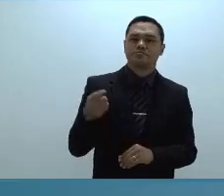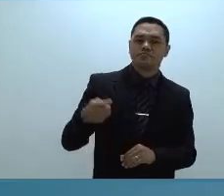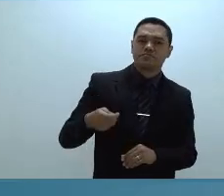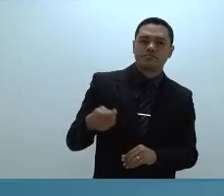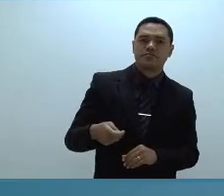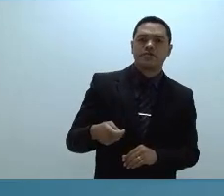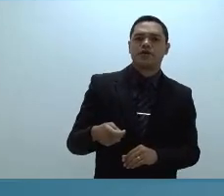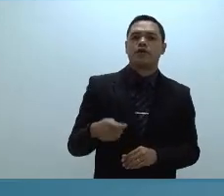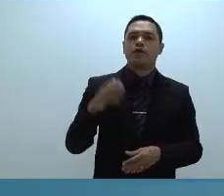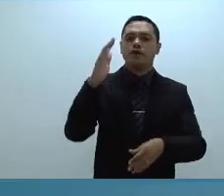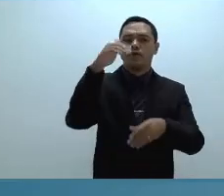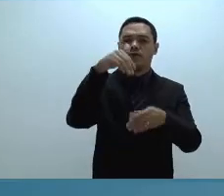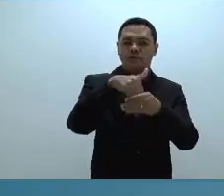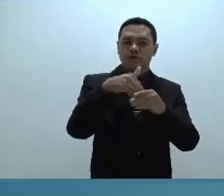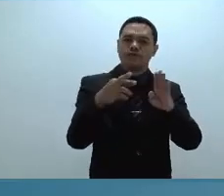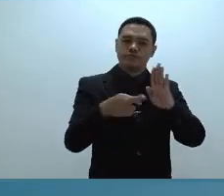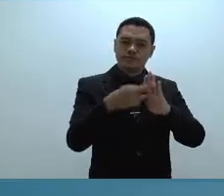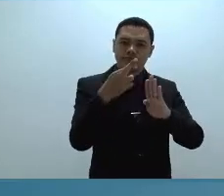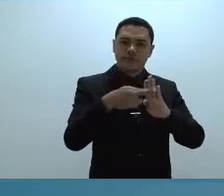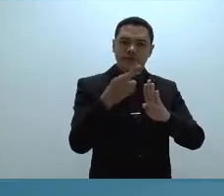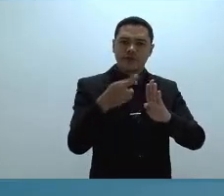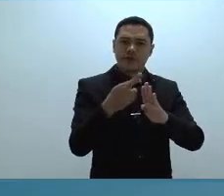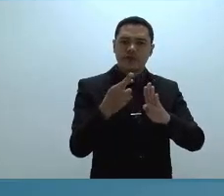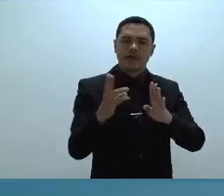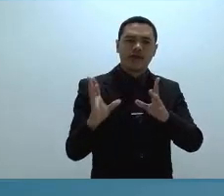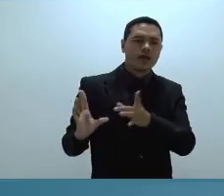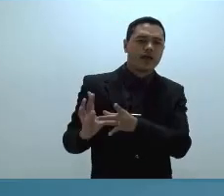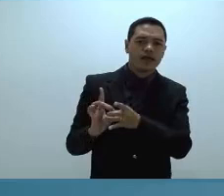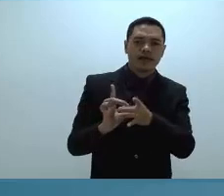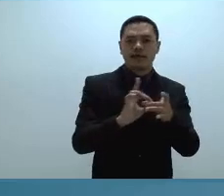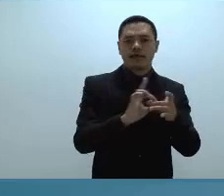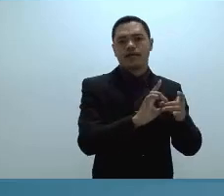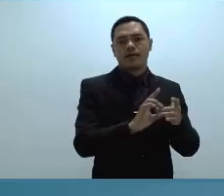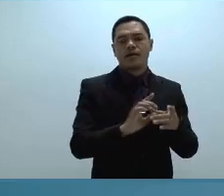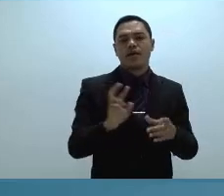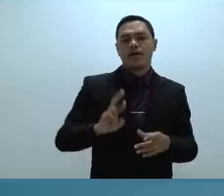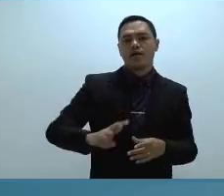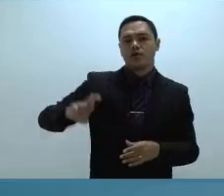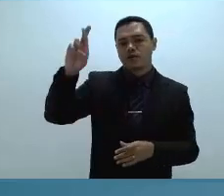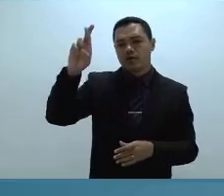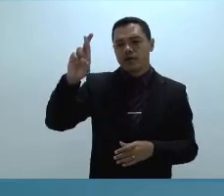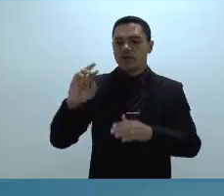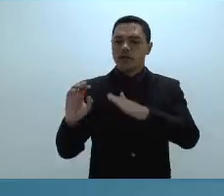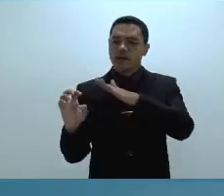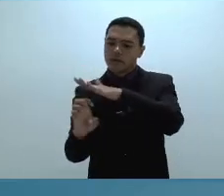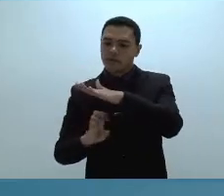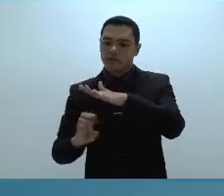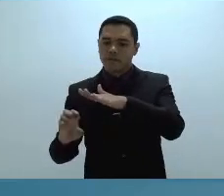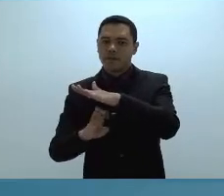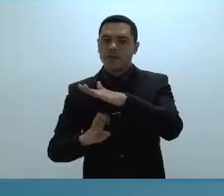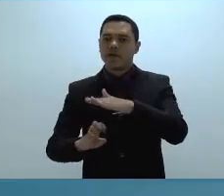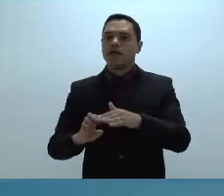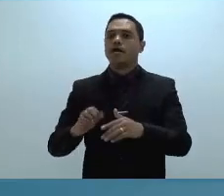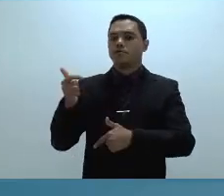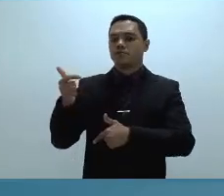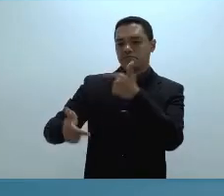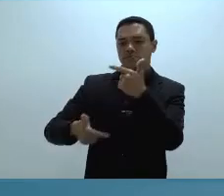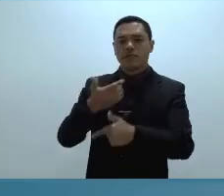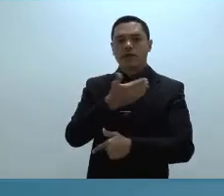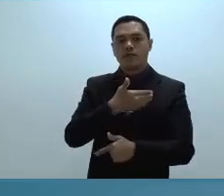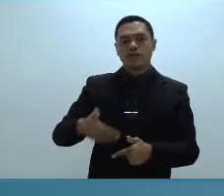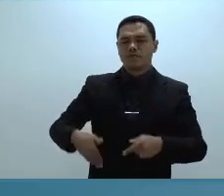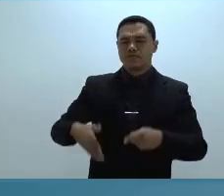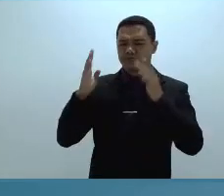eminente relator não se relaciona especificamente com a responsabilidade civil de uma concessionária de serviço público específico